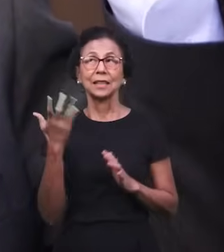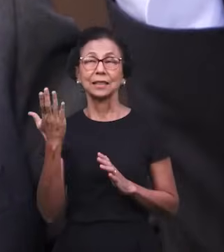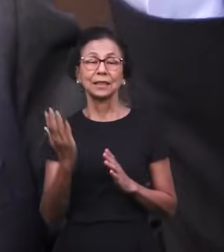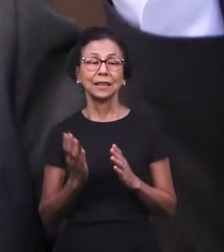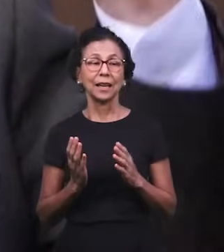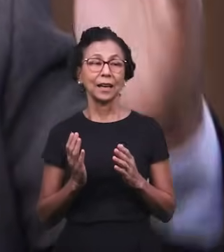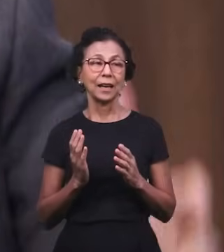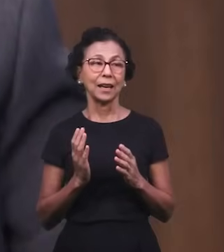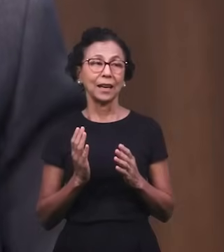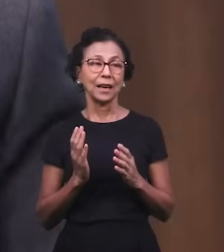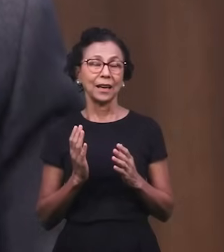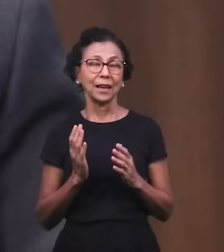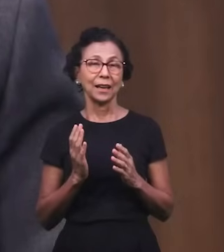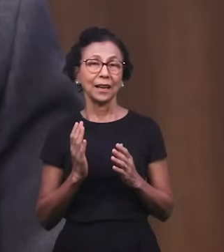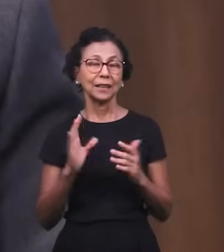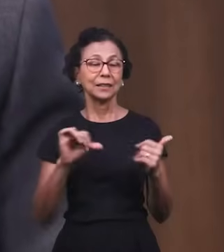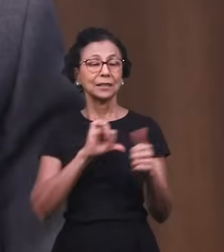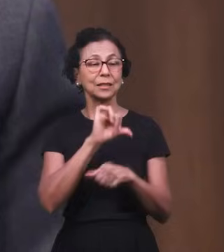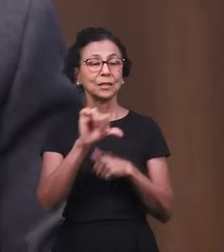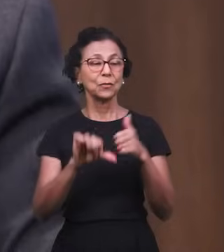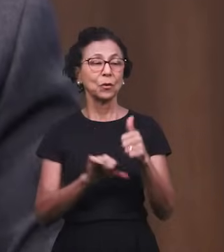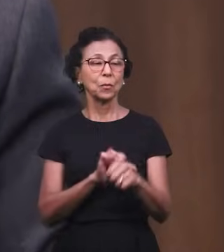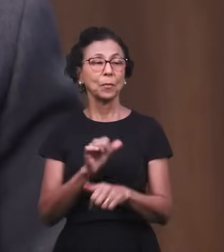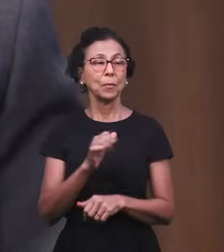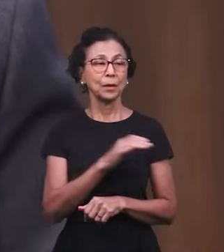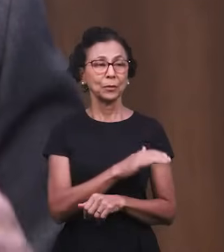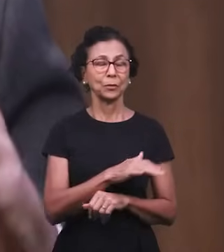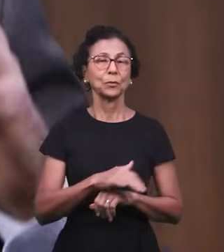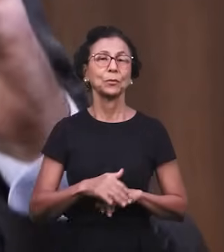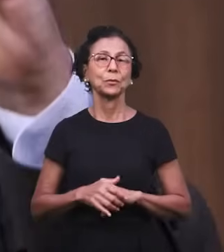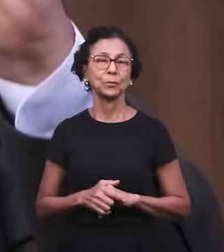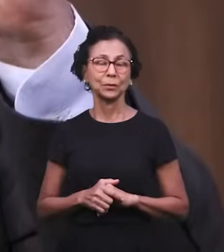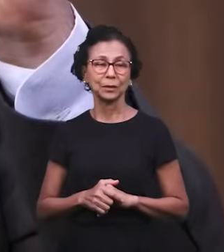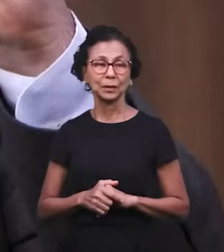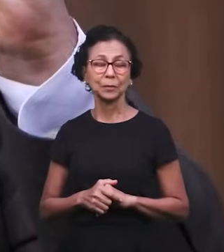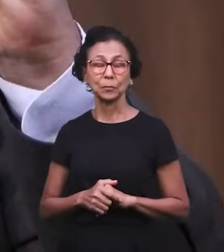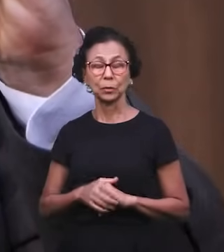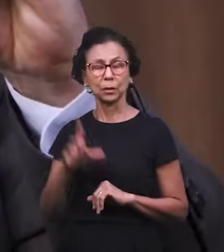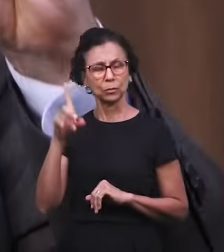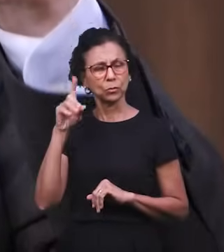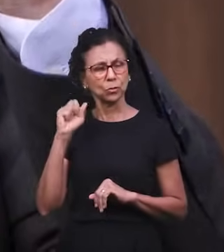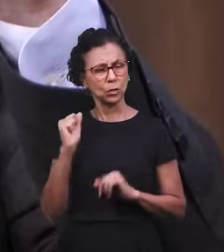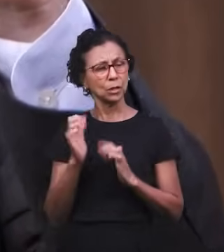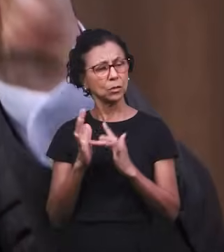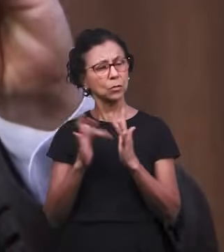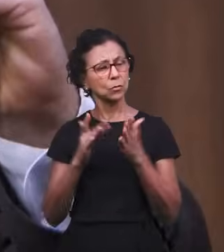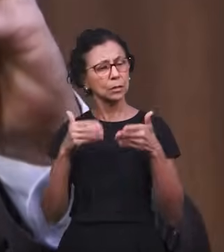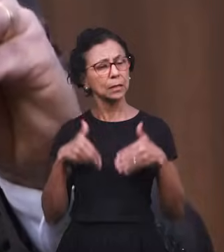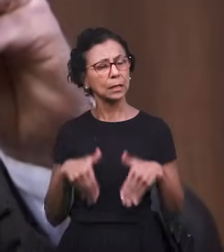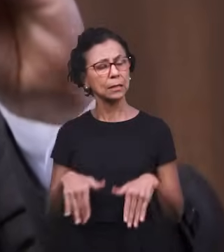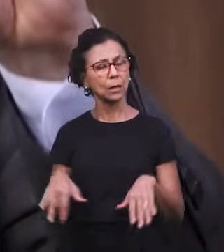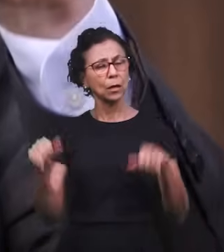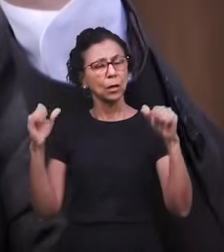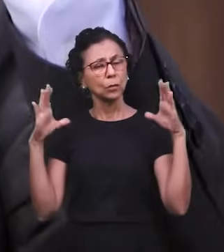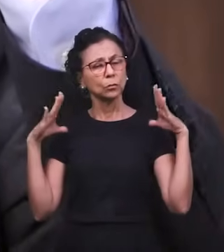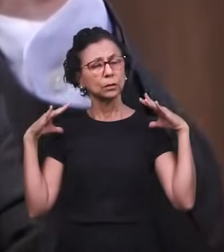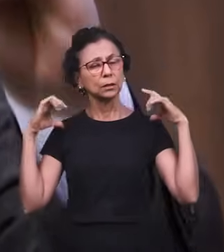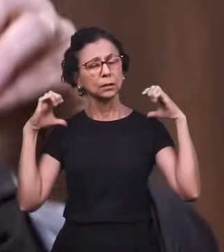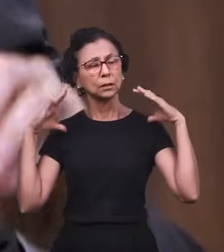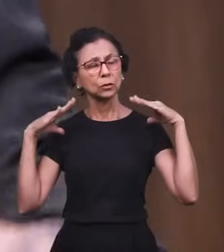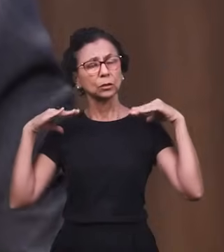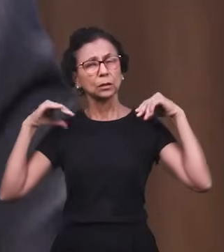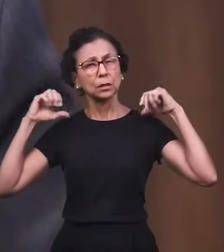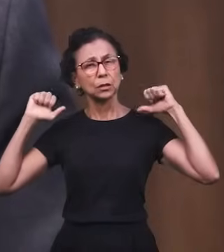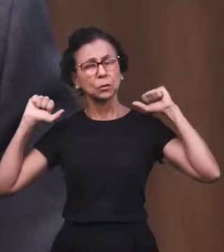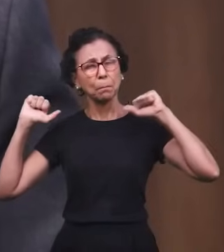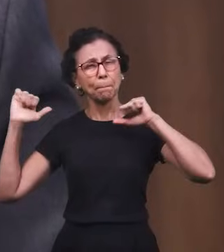anjos louvou a Deus naquele momento, junto com os pastores. Ele quer nascer na sua vida, ele quer nascer